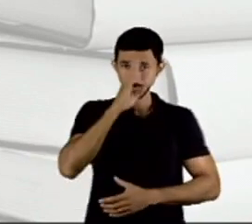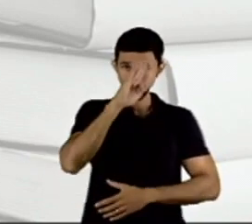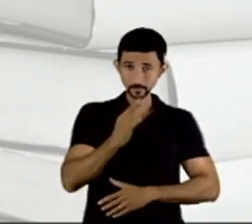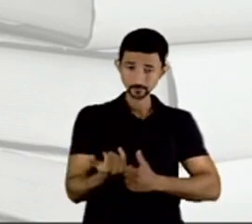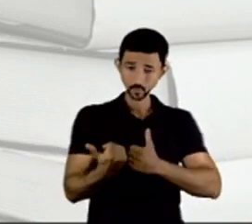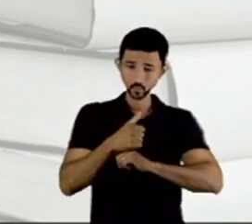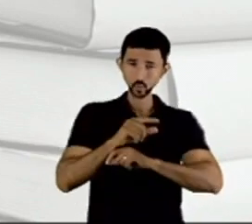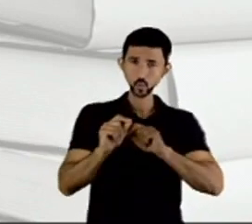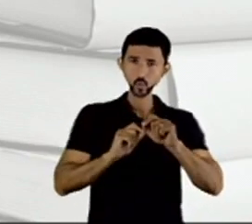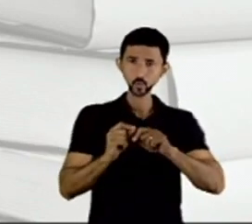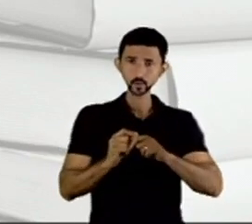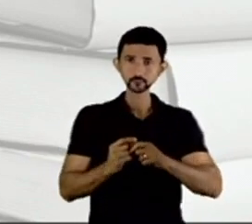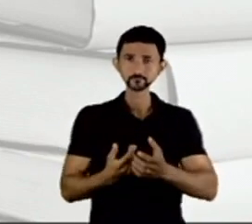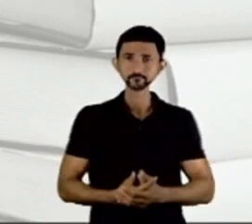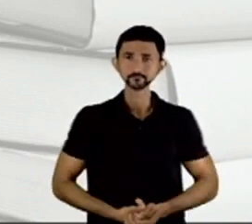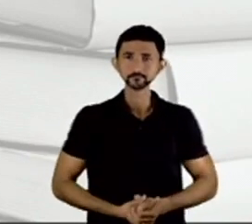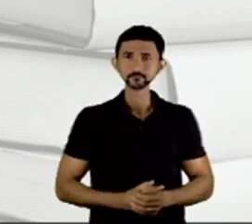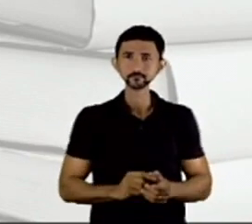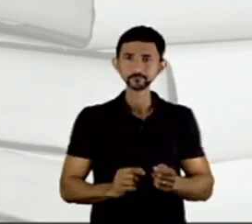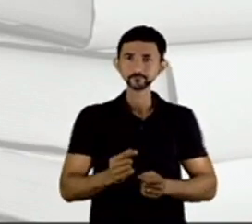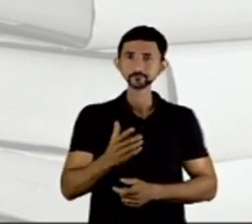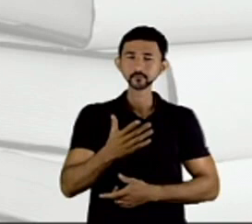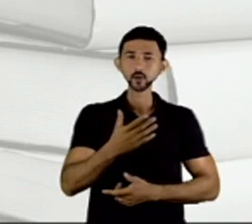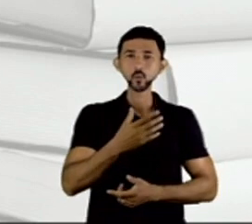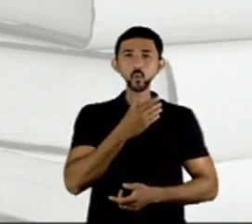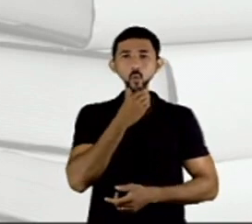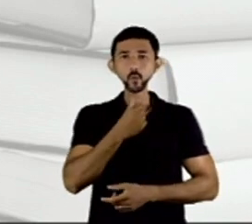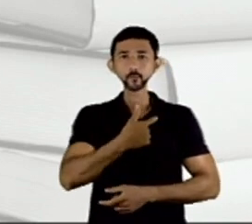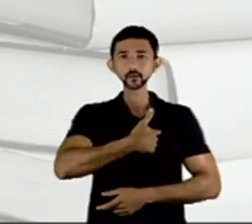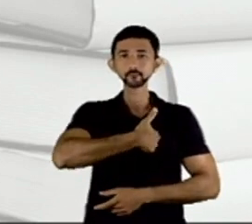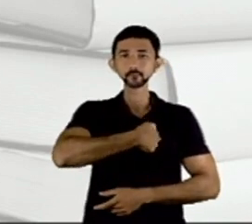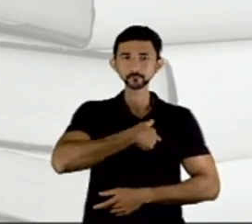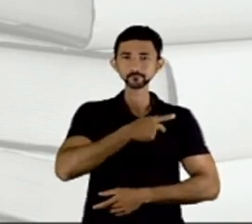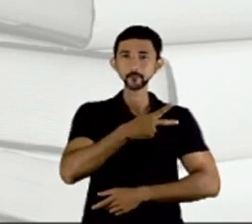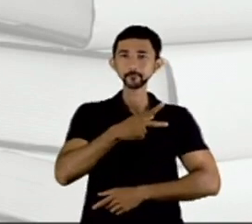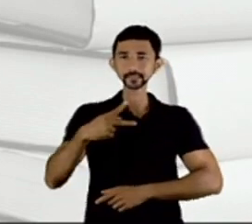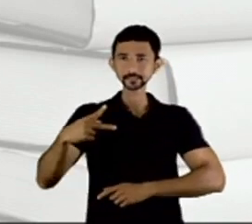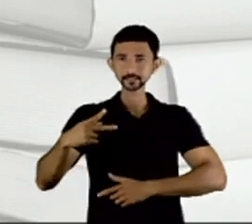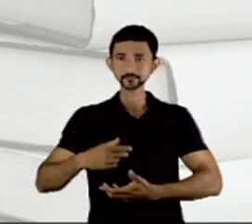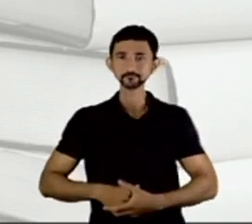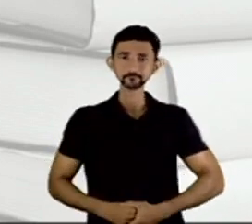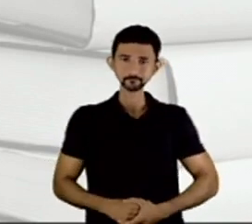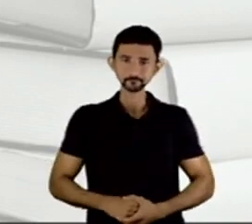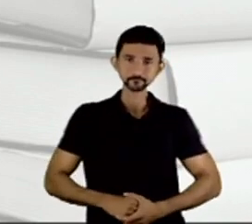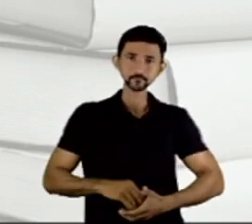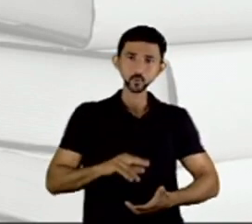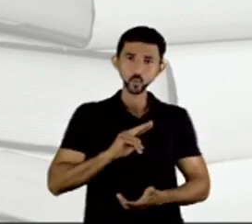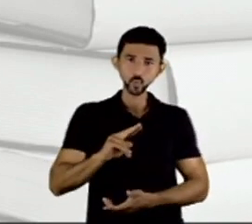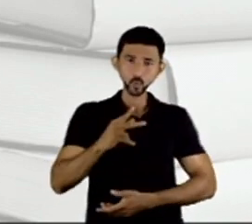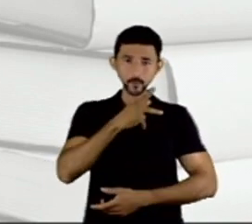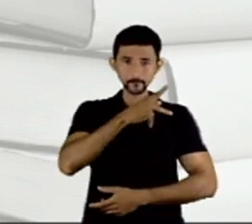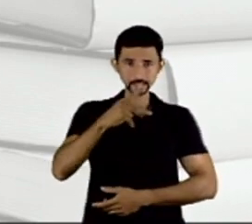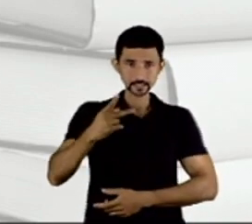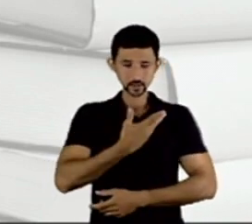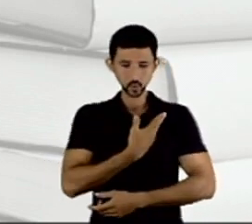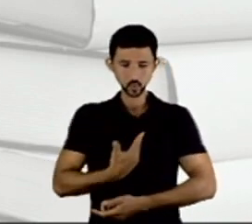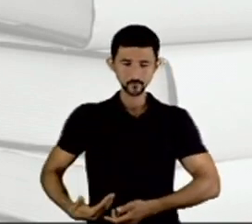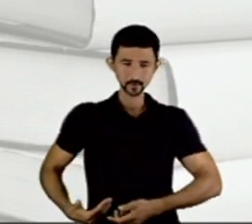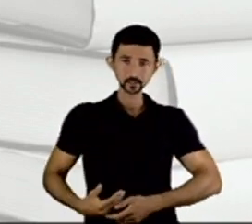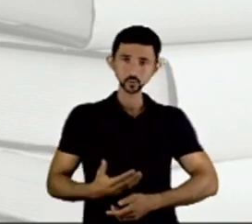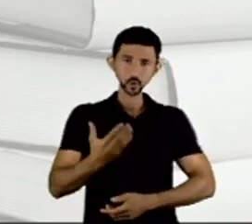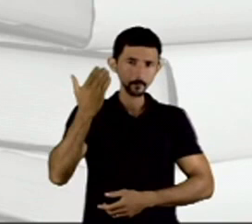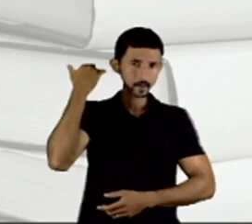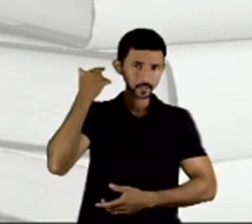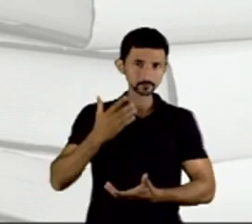de 1930 foi Getúlio Dornelles Vargas, então presidente, nome que se dava aos governadores da época